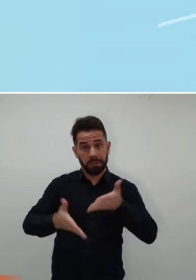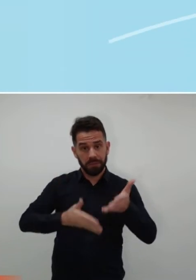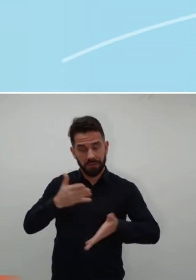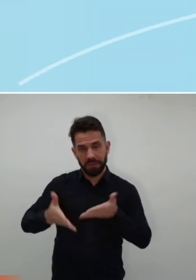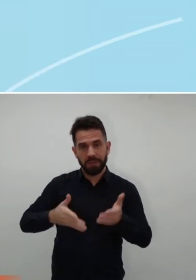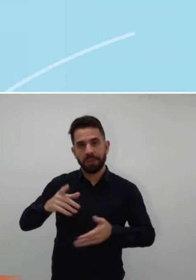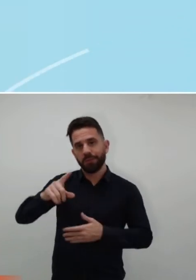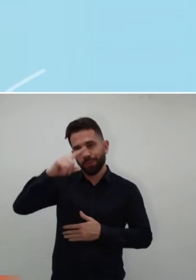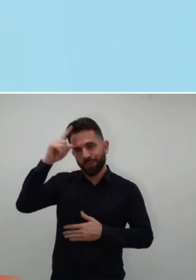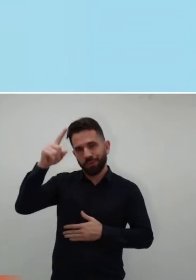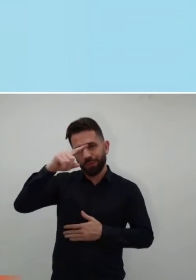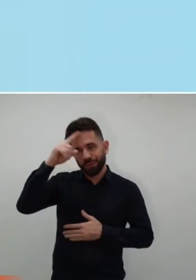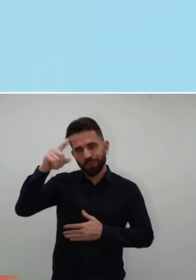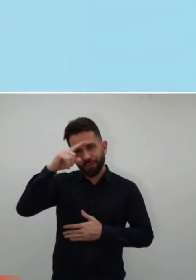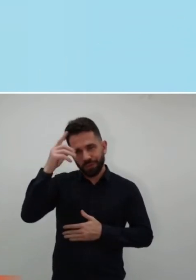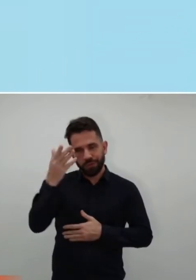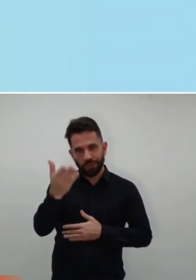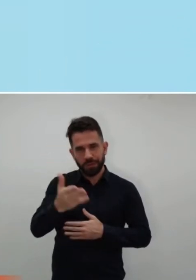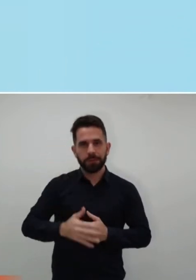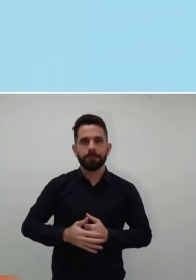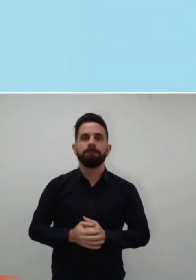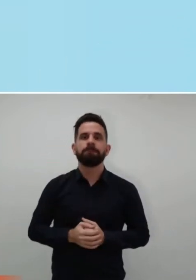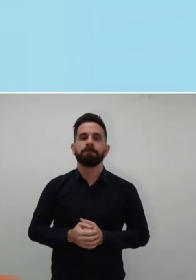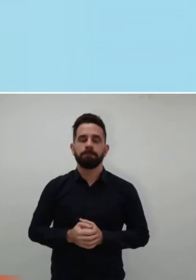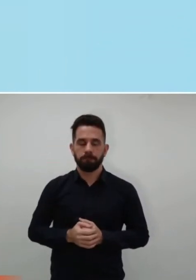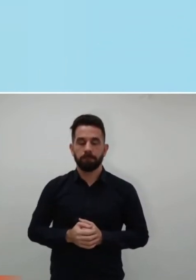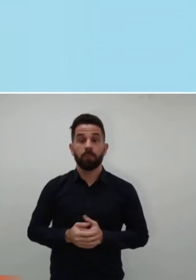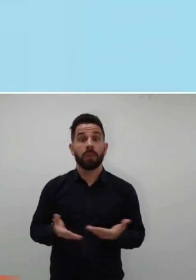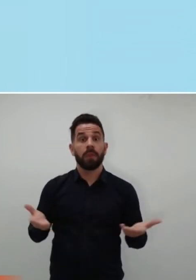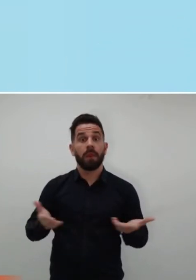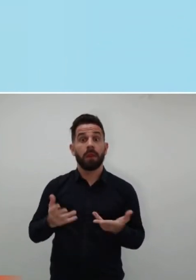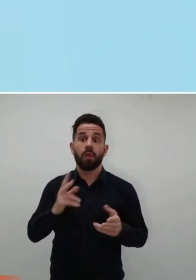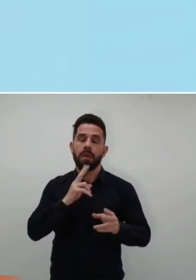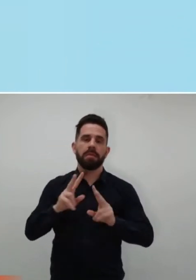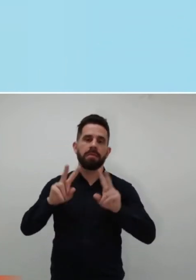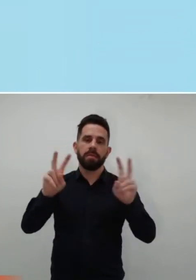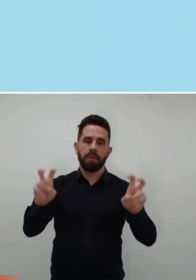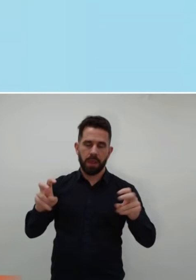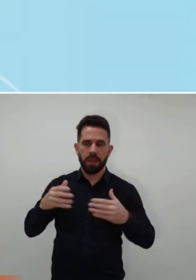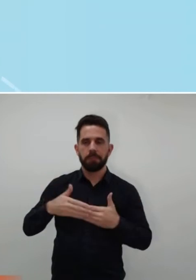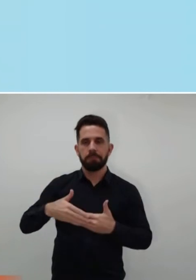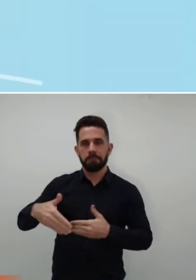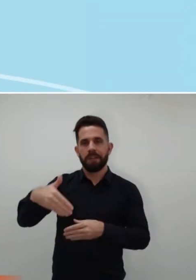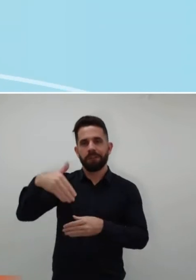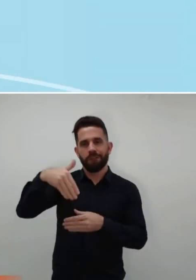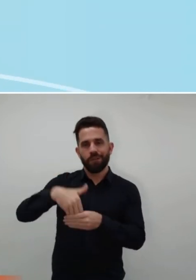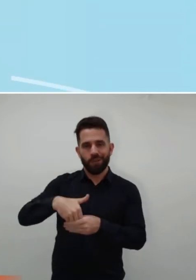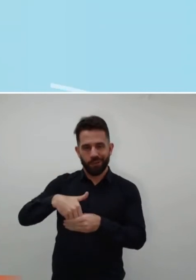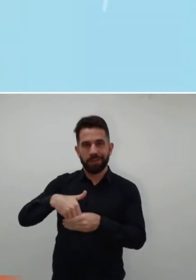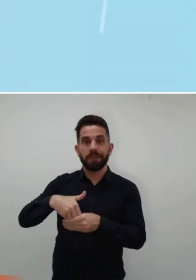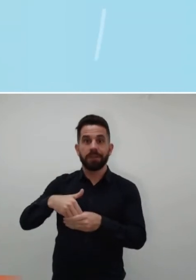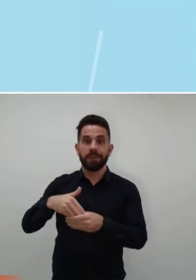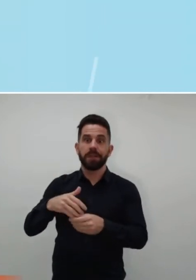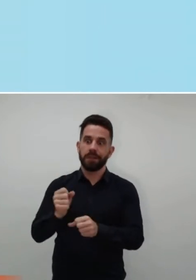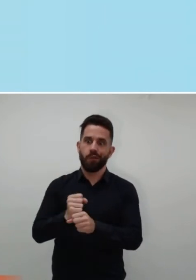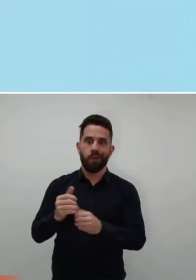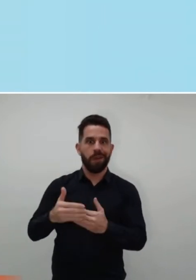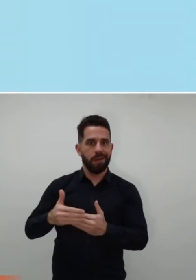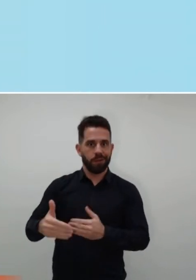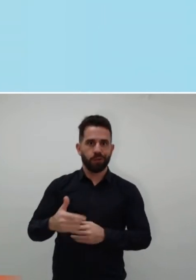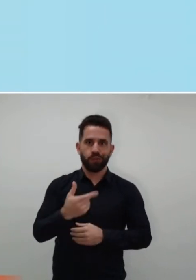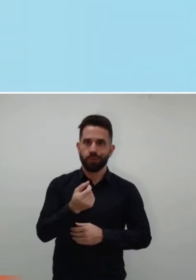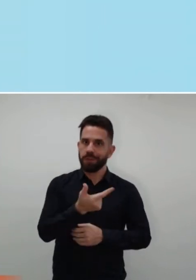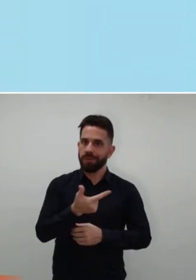pelo professor Diego Barbosa. E agora vamos falar sobre o processo eleitoral de 2022. A campanha